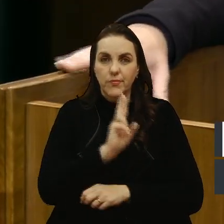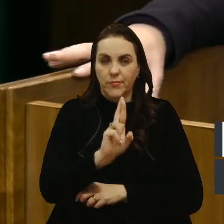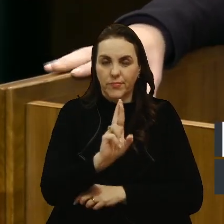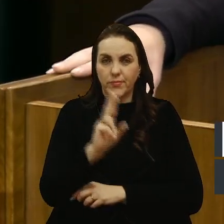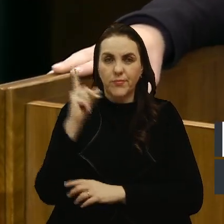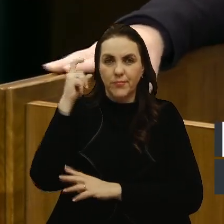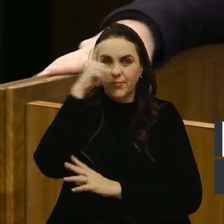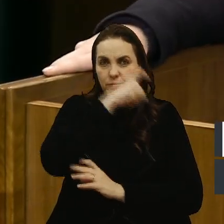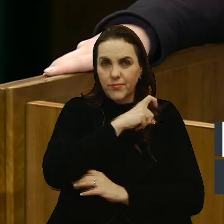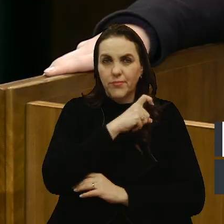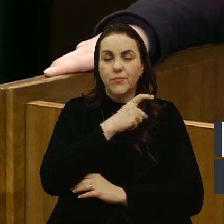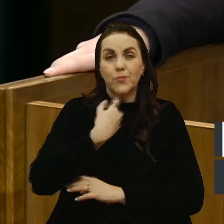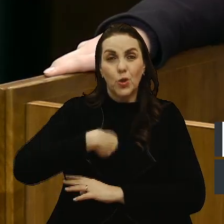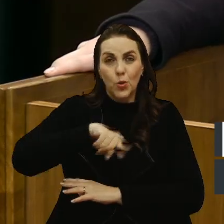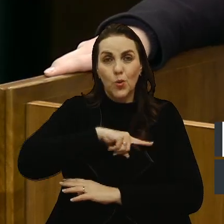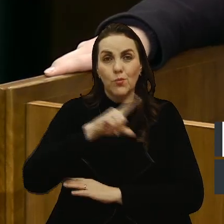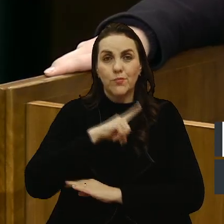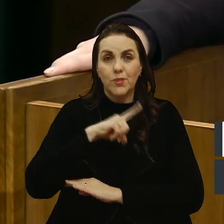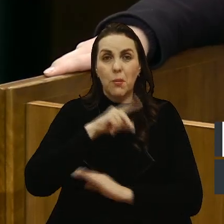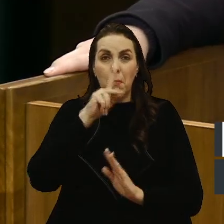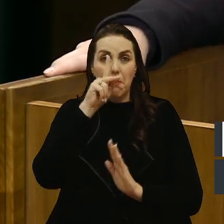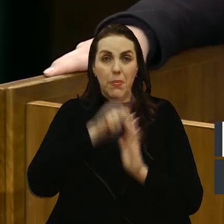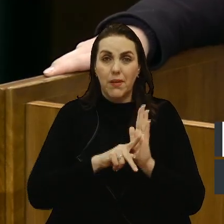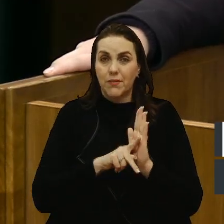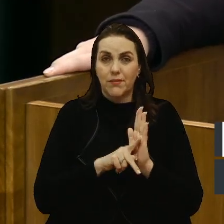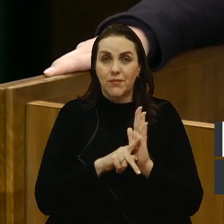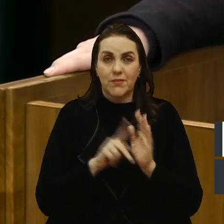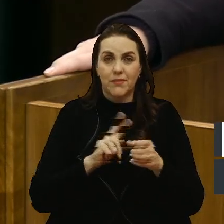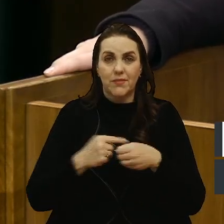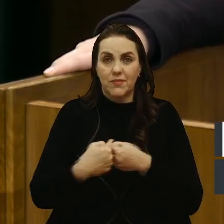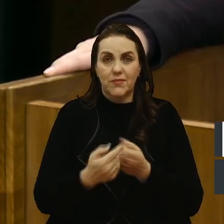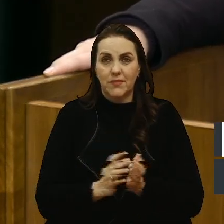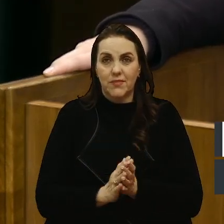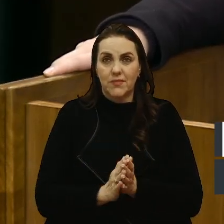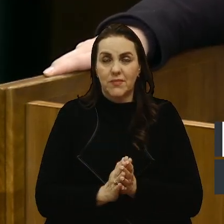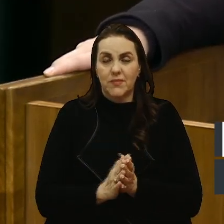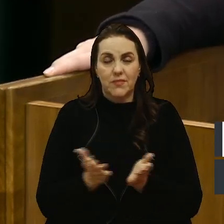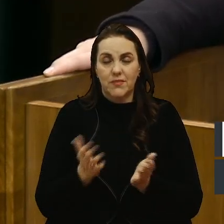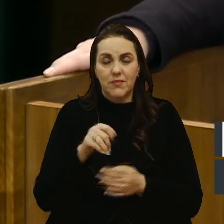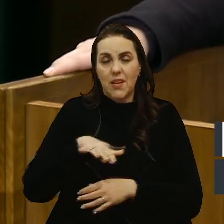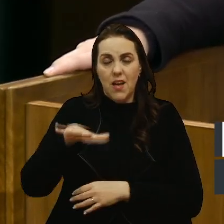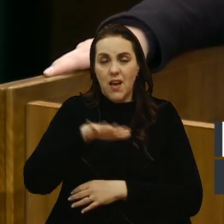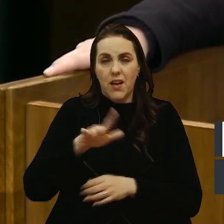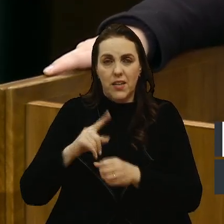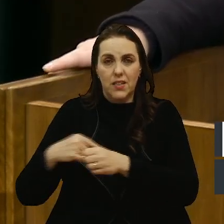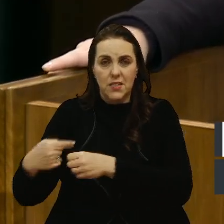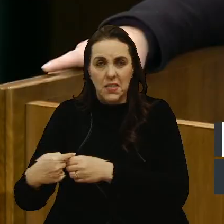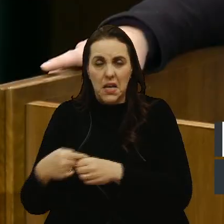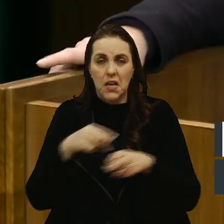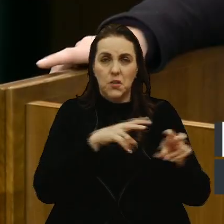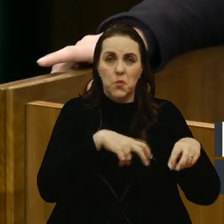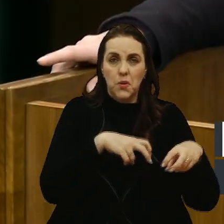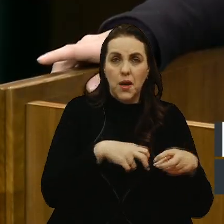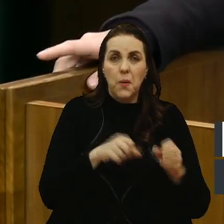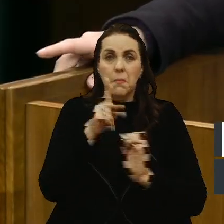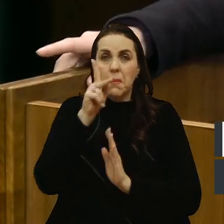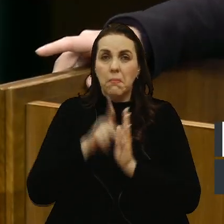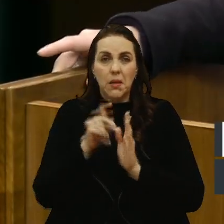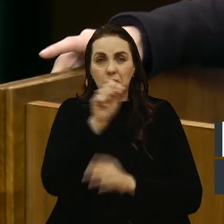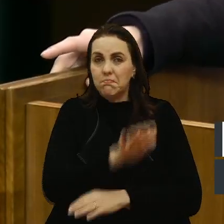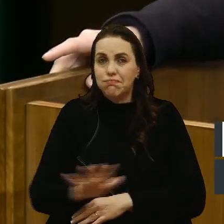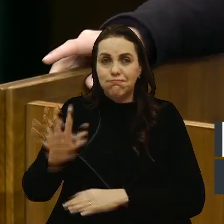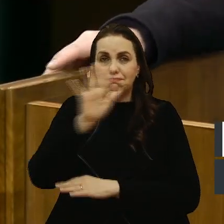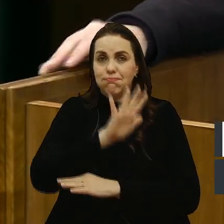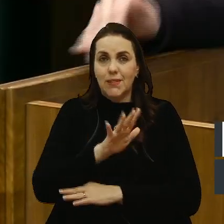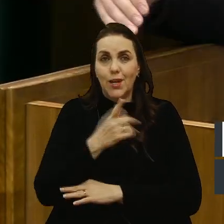temos de planejamento da nossa cidade, seja na área urbana, na área rural, mas o planejamento como um todo. Nós